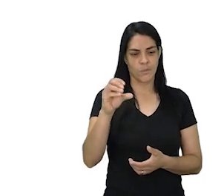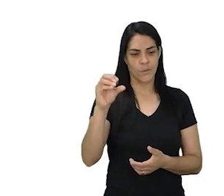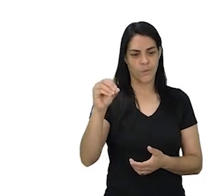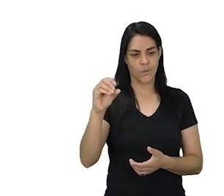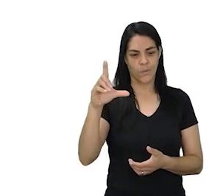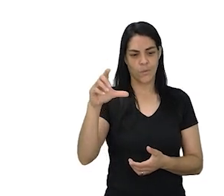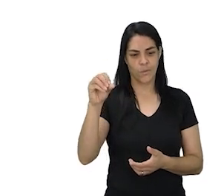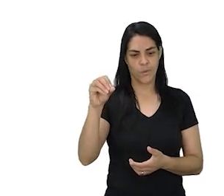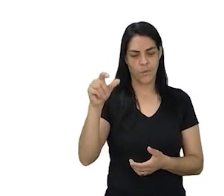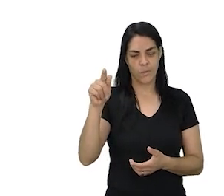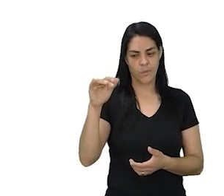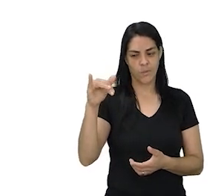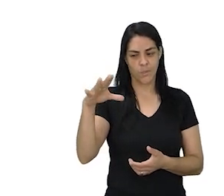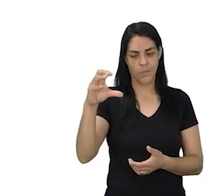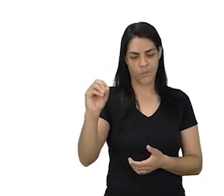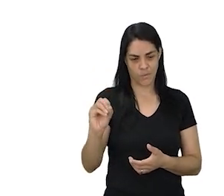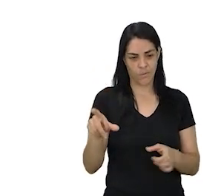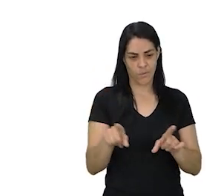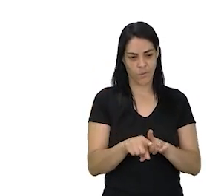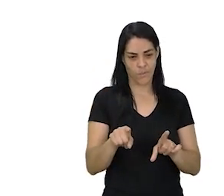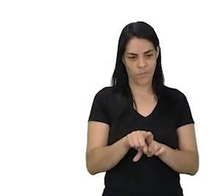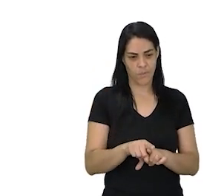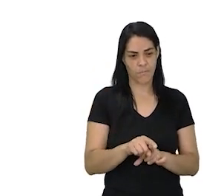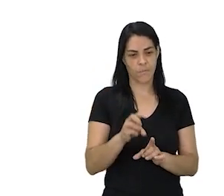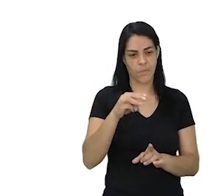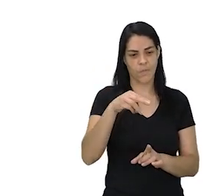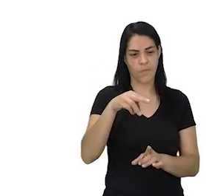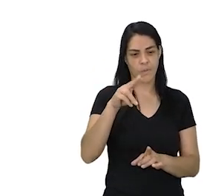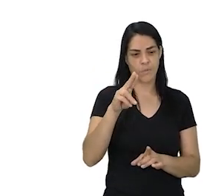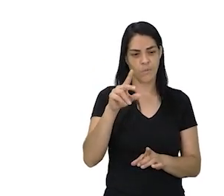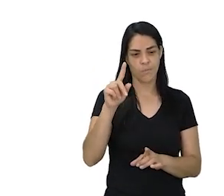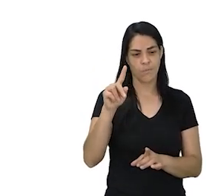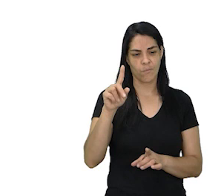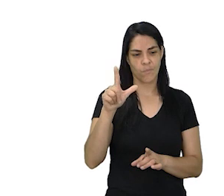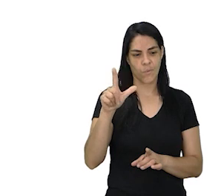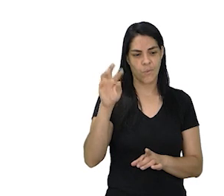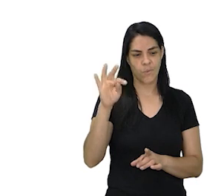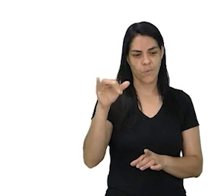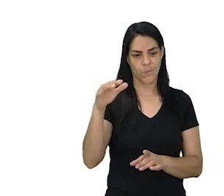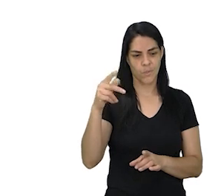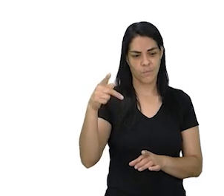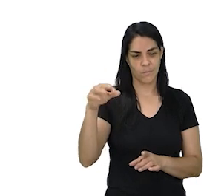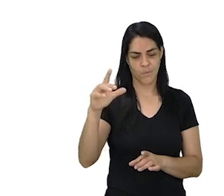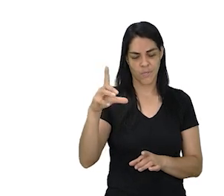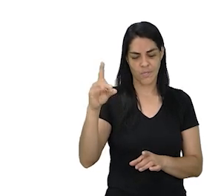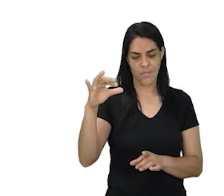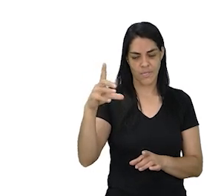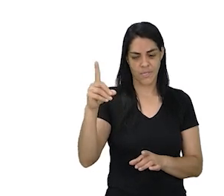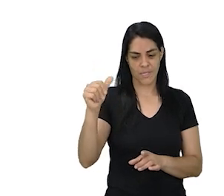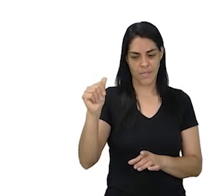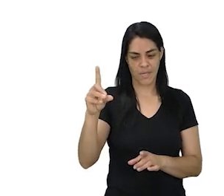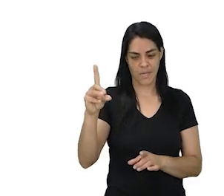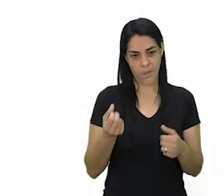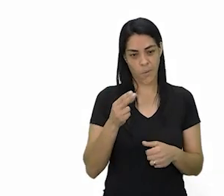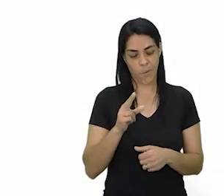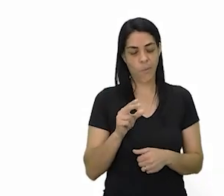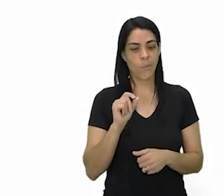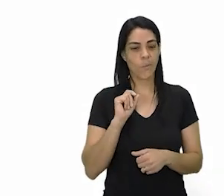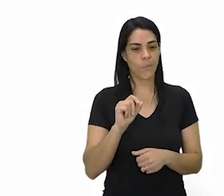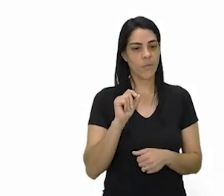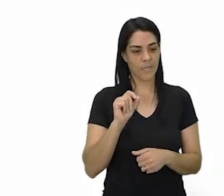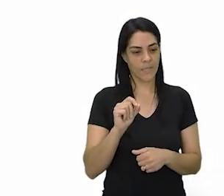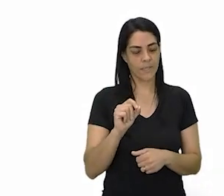hoje, e o conceito de multiletramentos também traz a ideia de multiplicidade semiótica, ou seja,